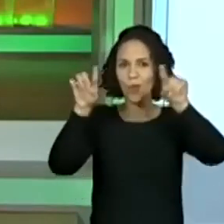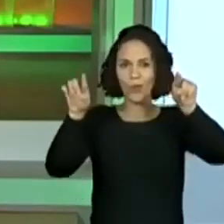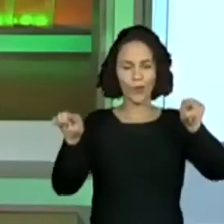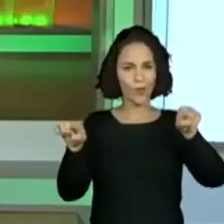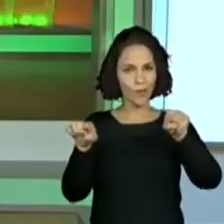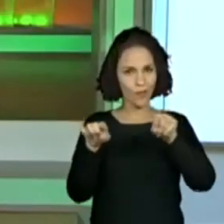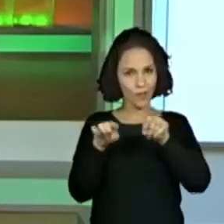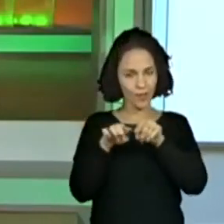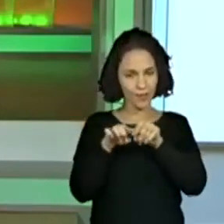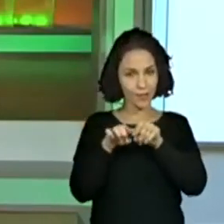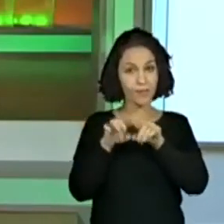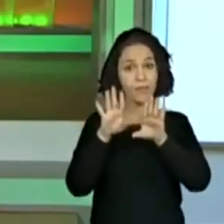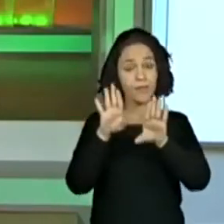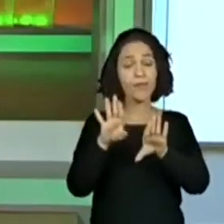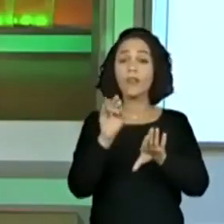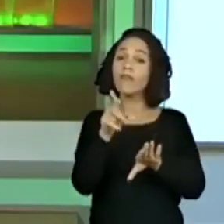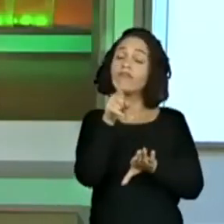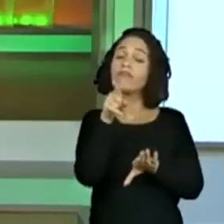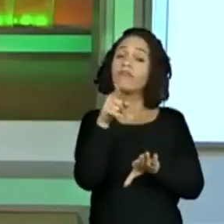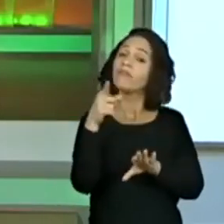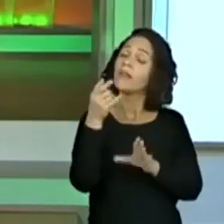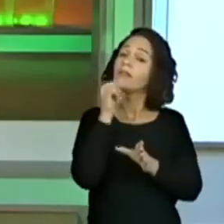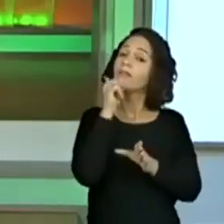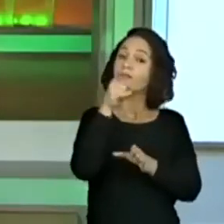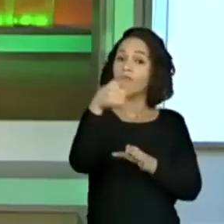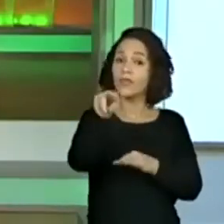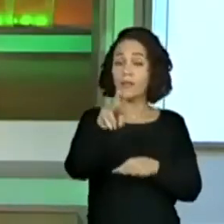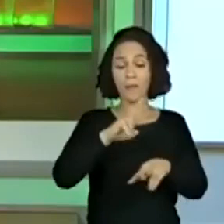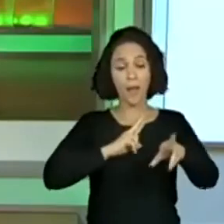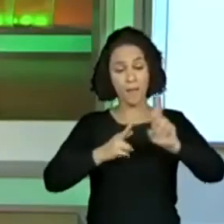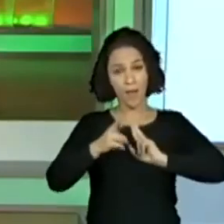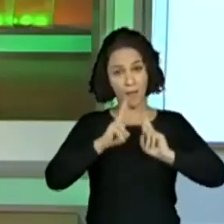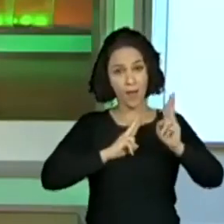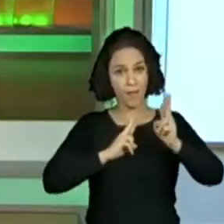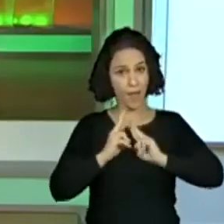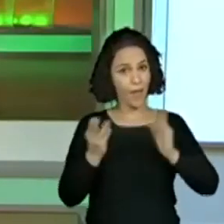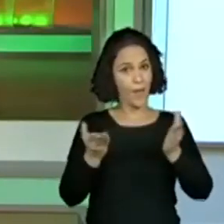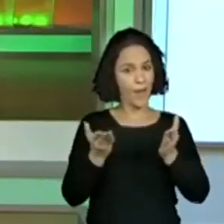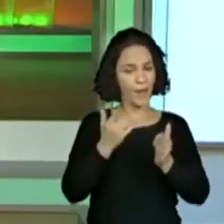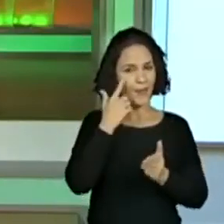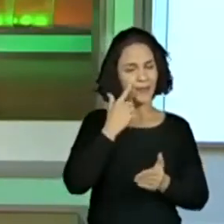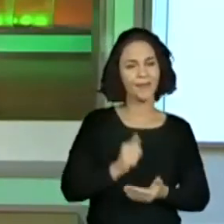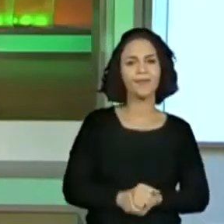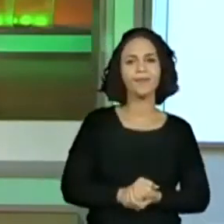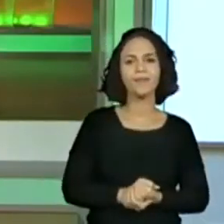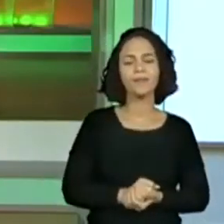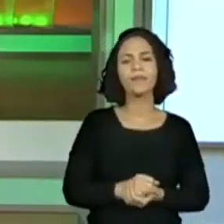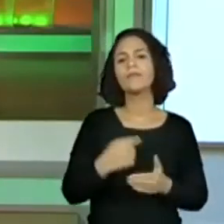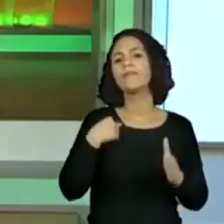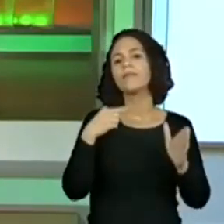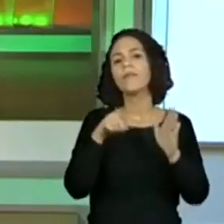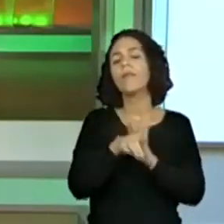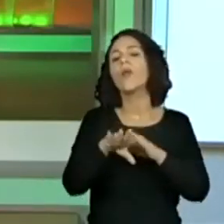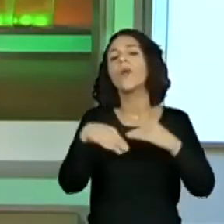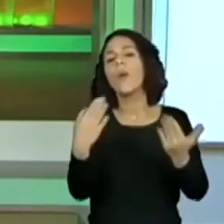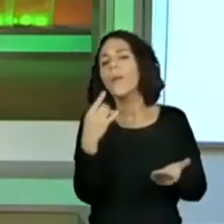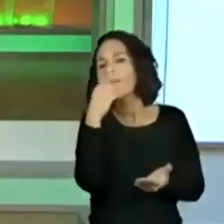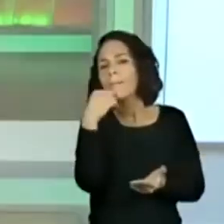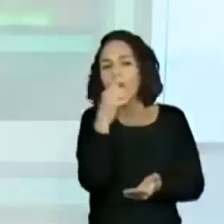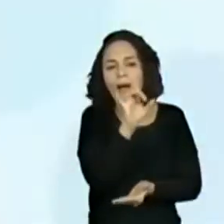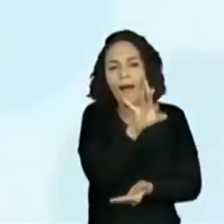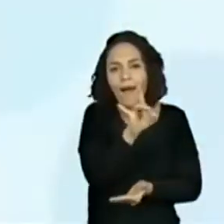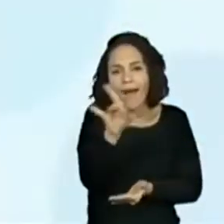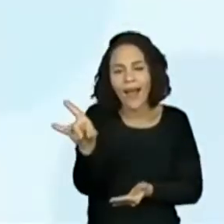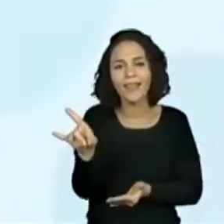quadro, na verdade, respondendo à seguinte questão: qual é o aparelho bucal de alguns